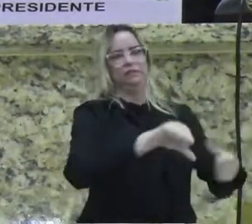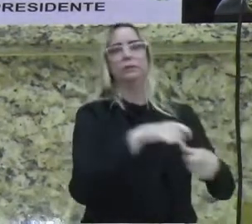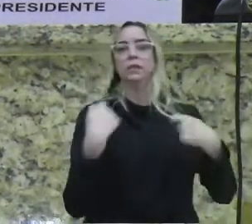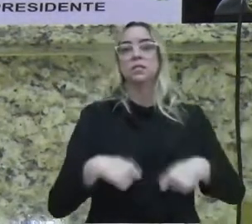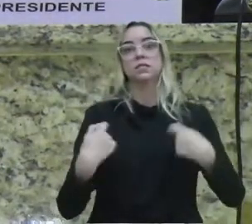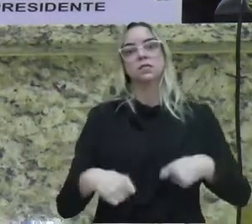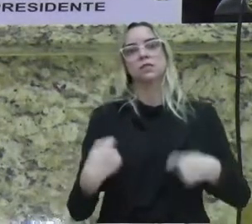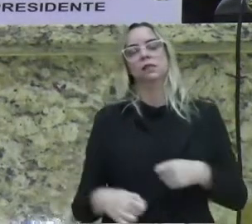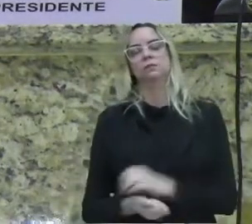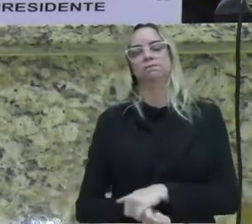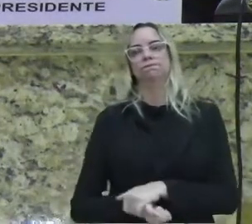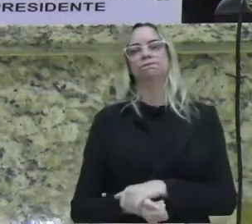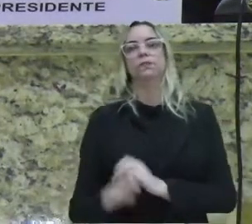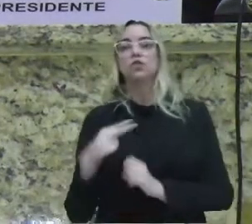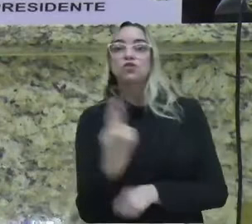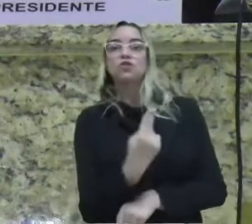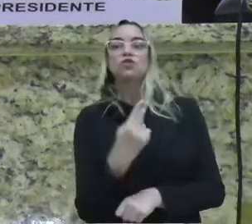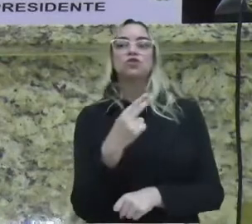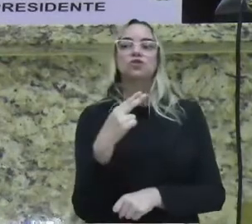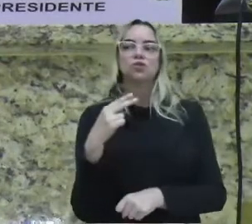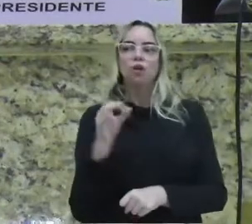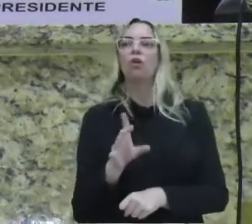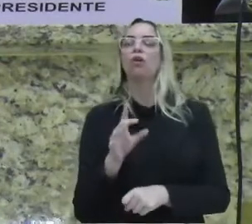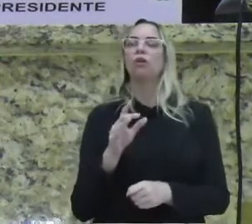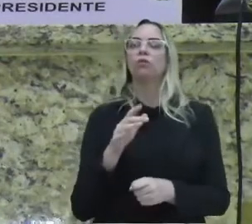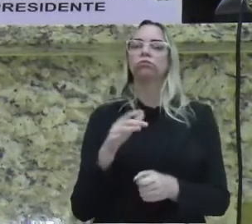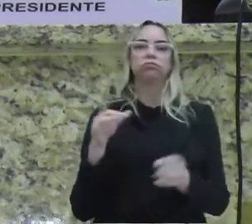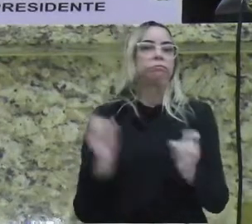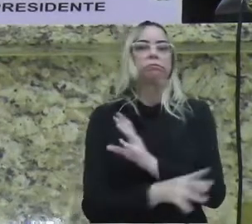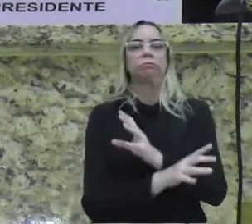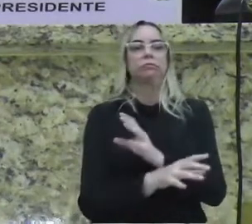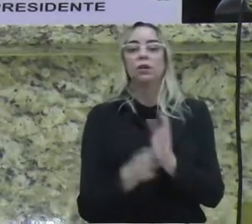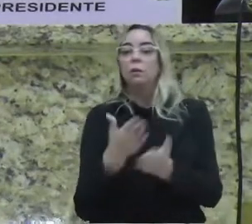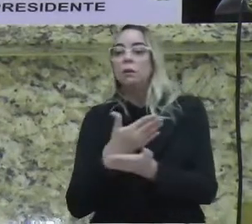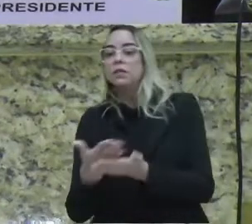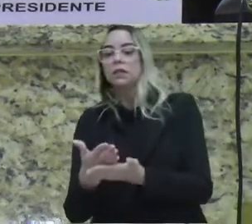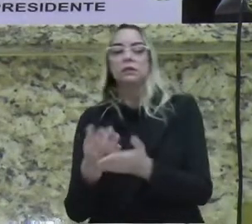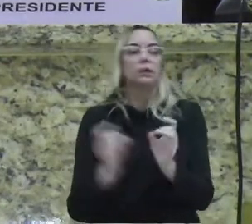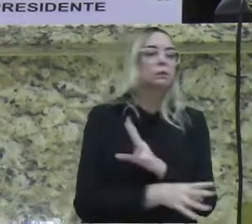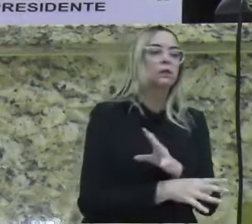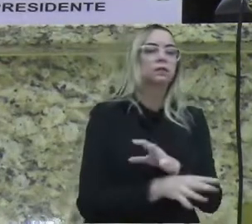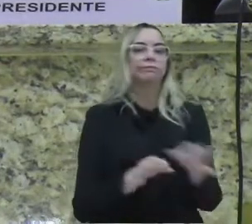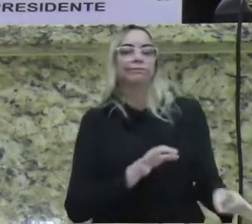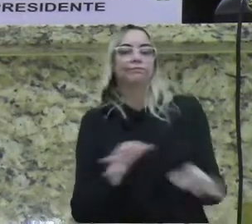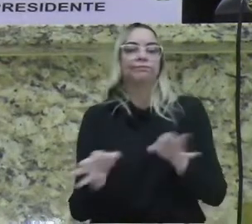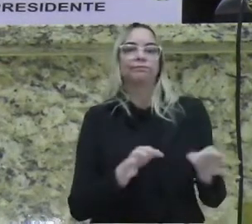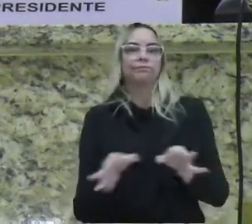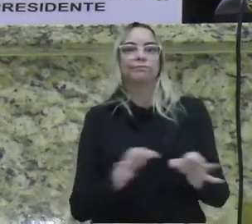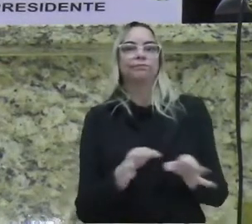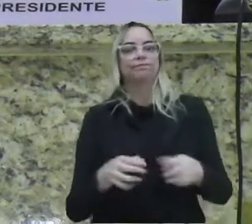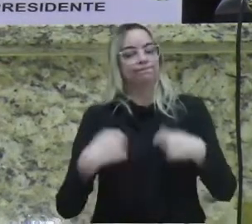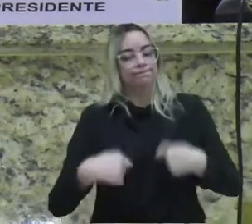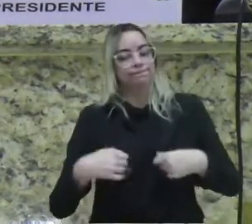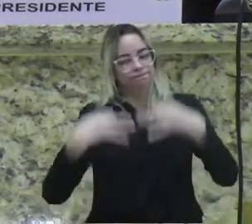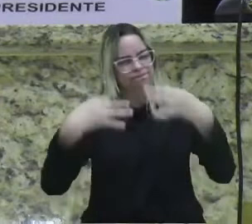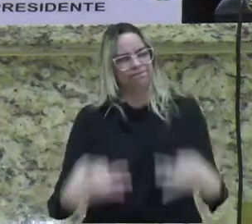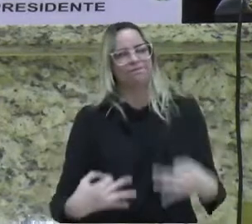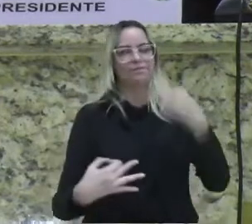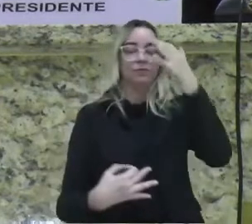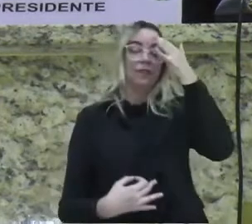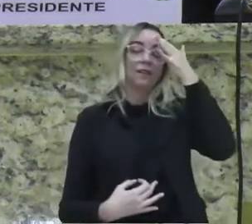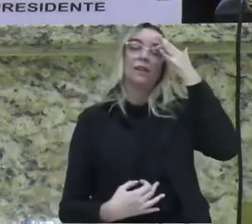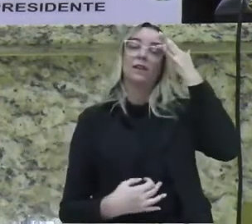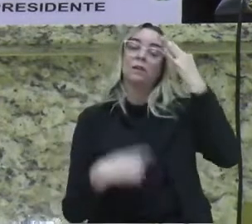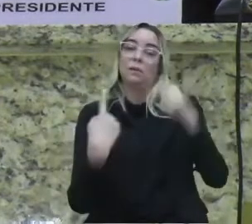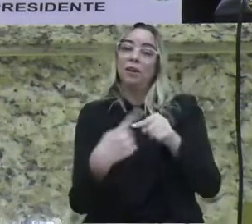a gente só vai conseguir terminando uma e começando outra, e assim, com um planejamento bem apertado para